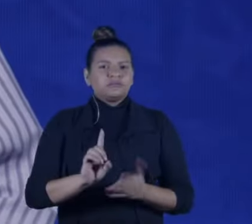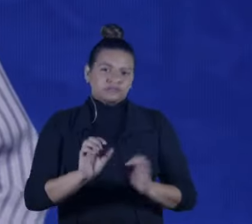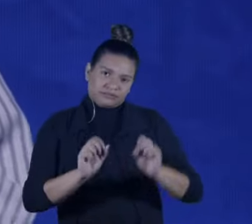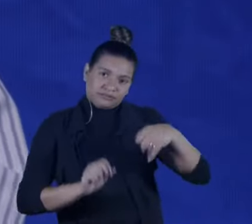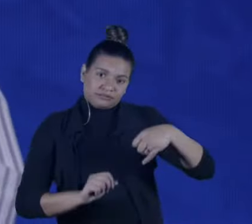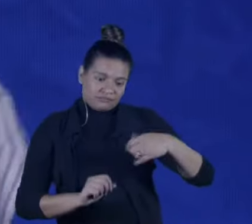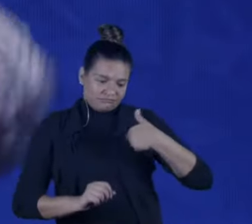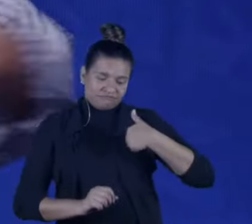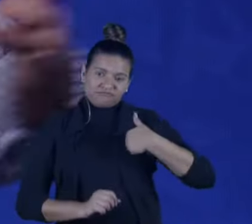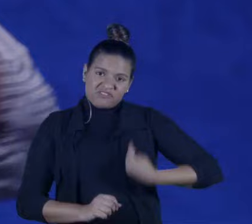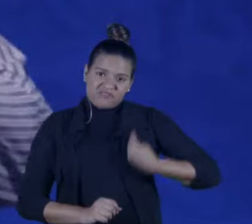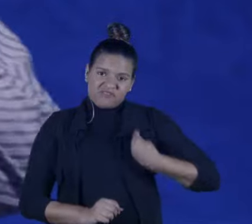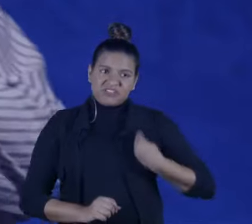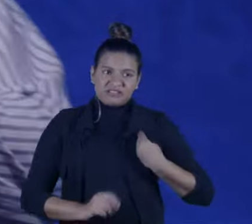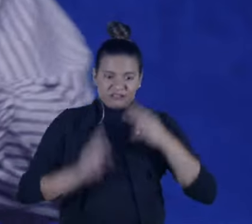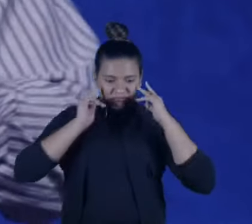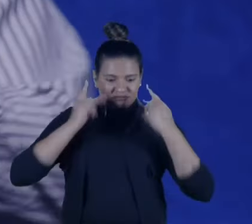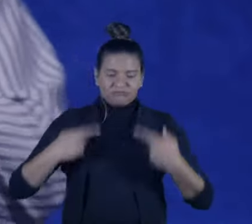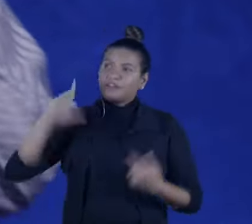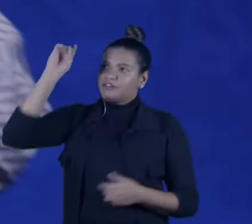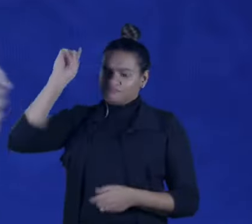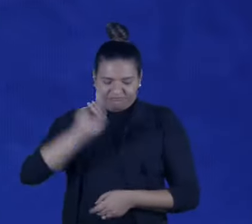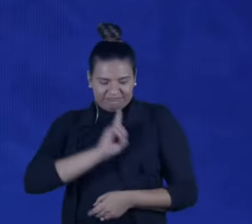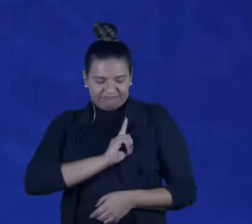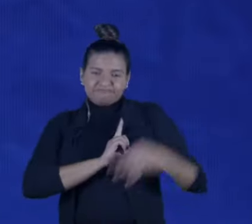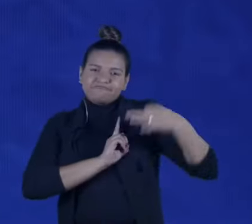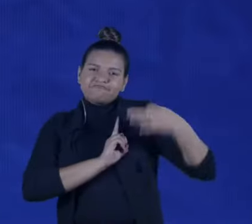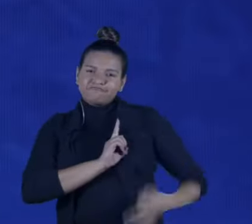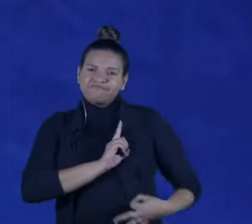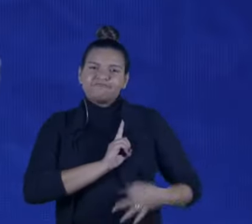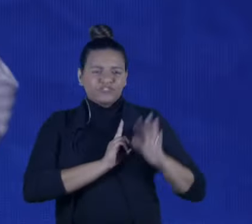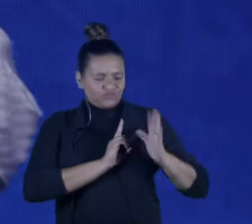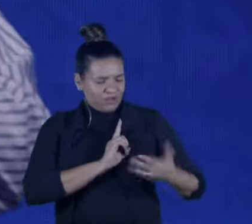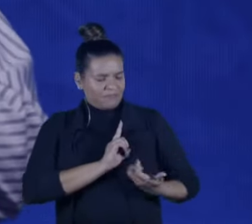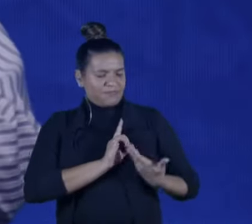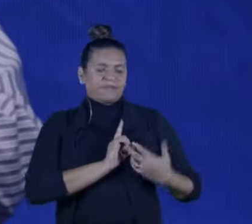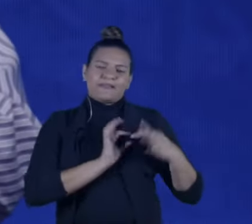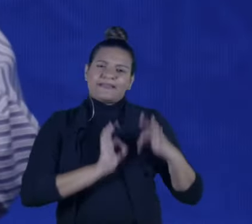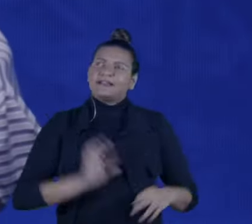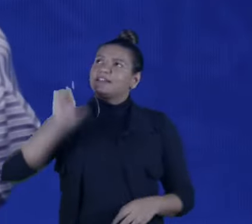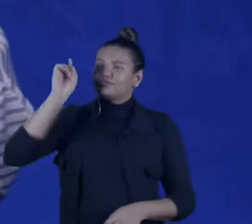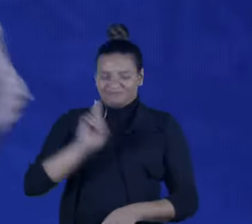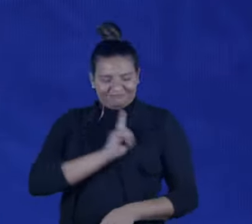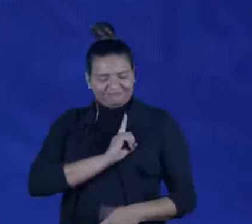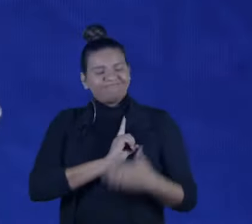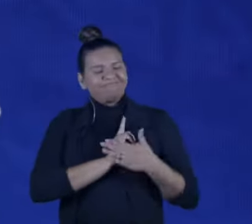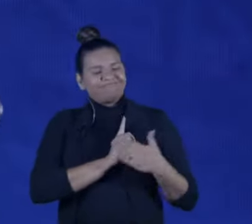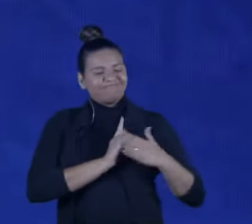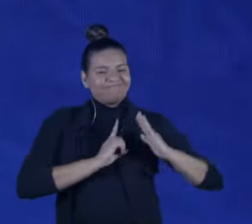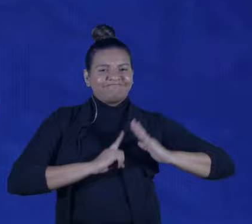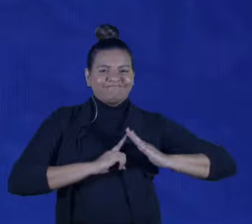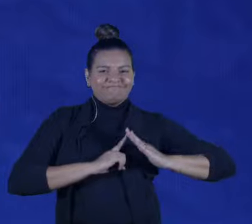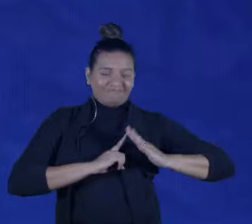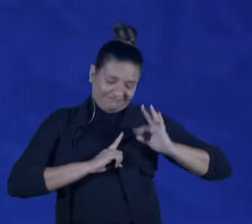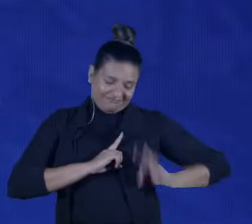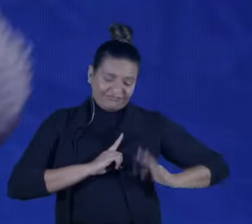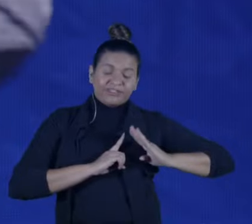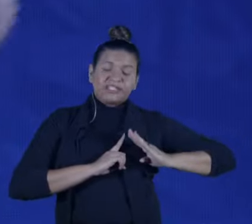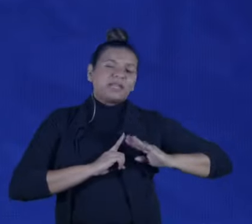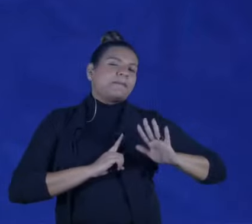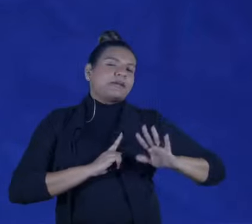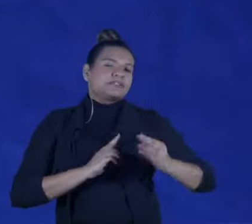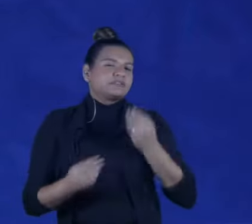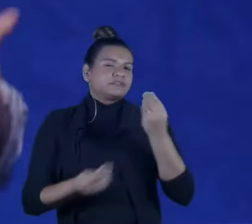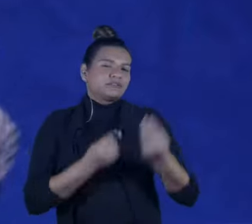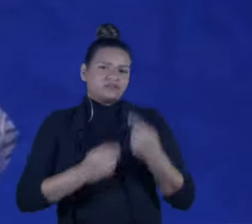pessoas, porque somos o templo do Espírito, o Espírito Santo habita em nós. Mas isso não quer dizer que o conceito